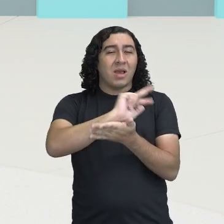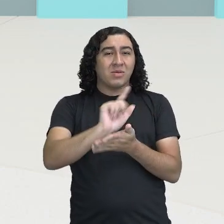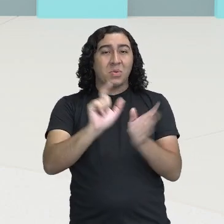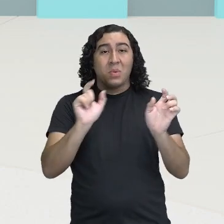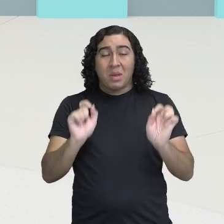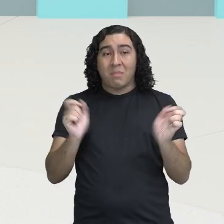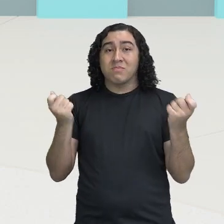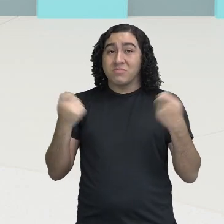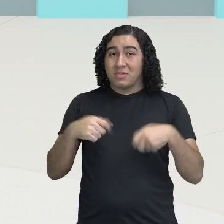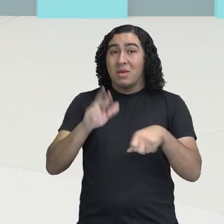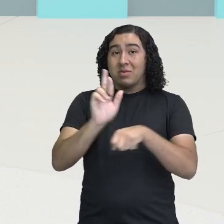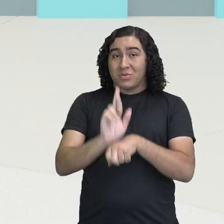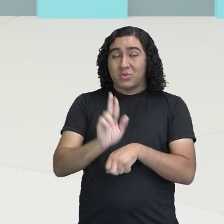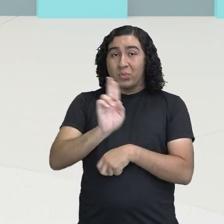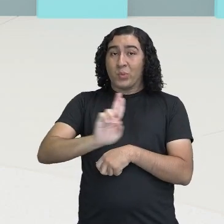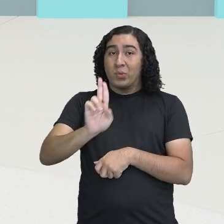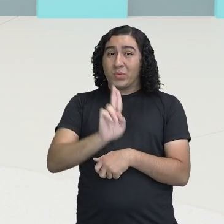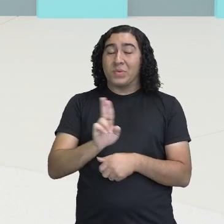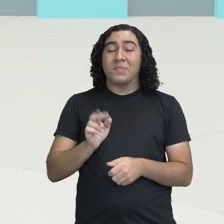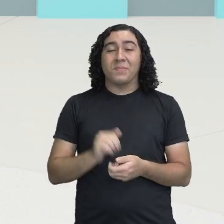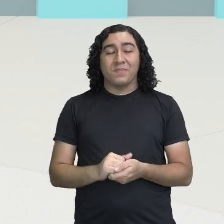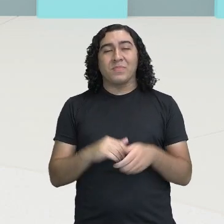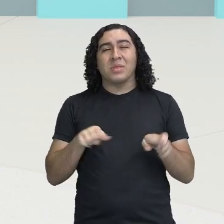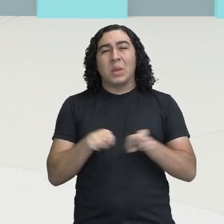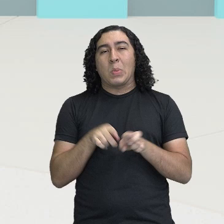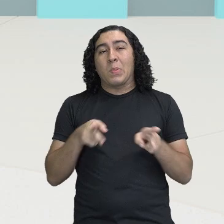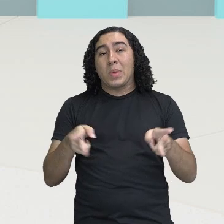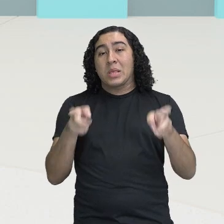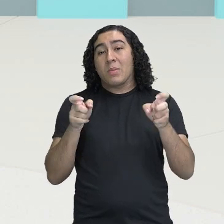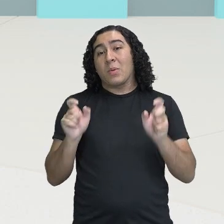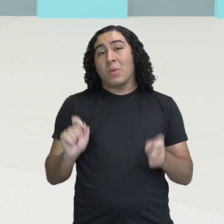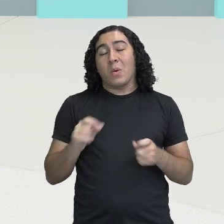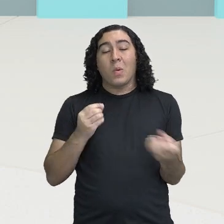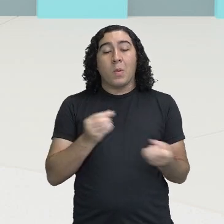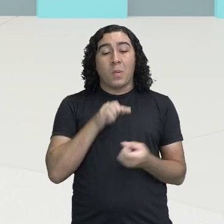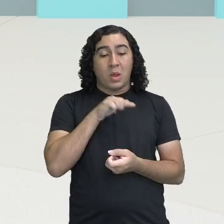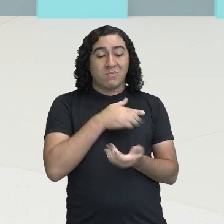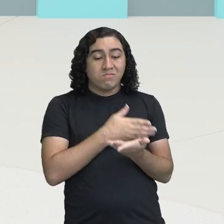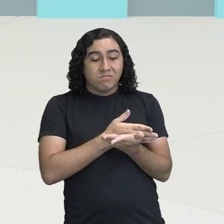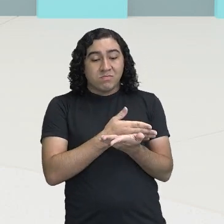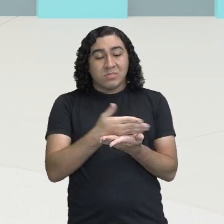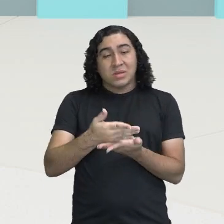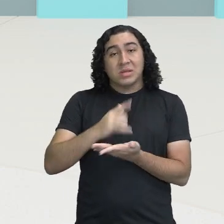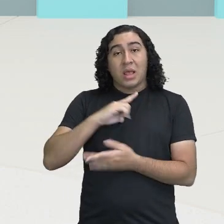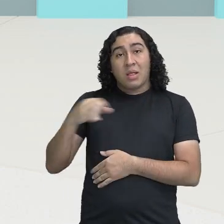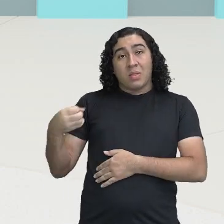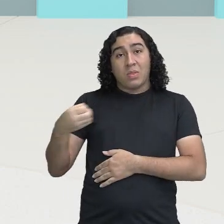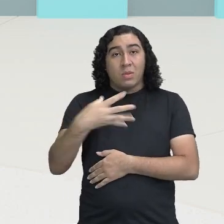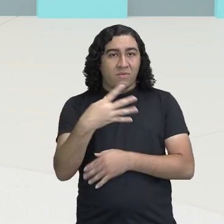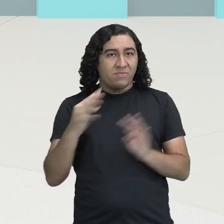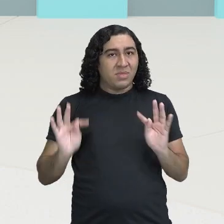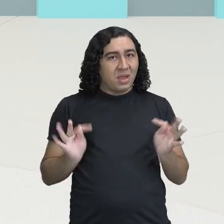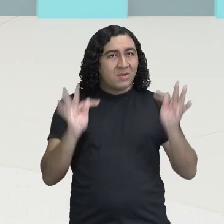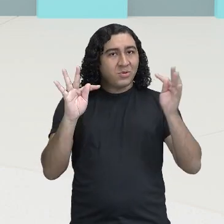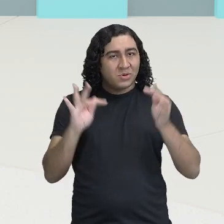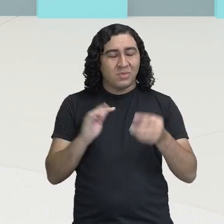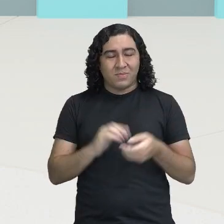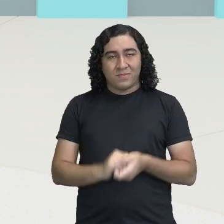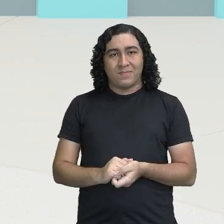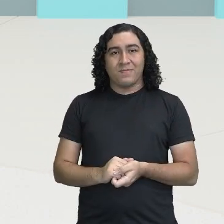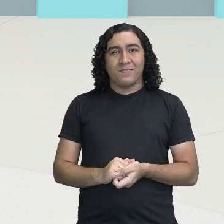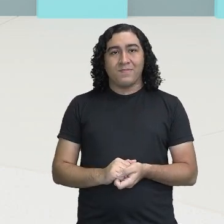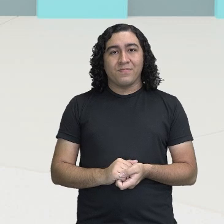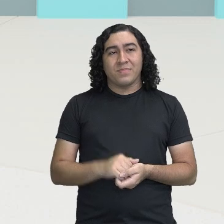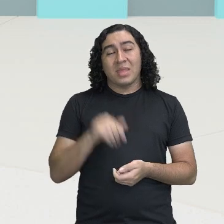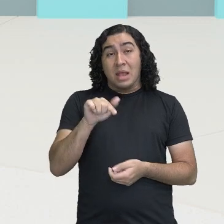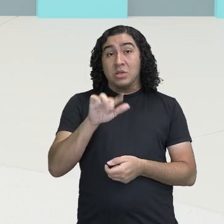para trabalharmos e veremos que a partir disso surgem outras tecnologias. Então, essa